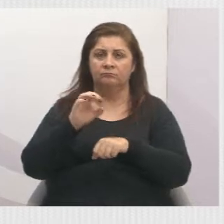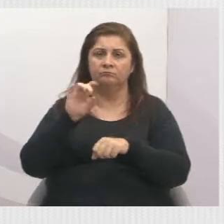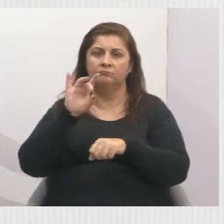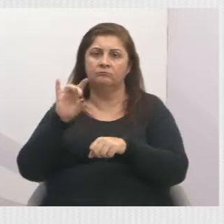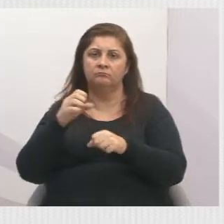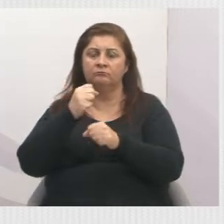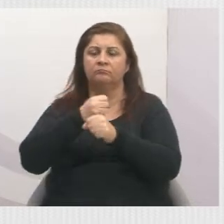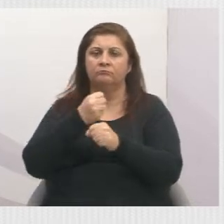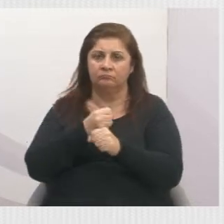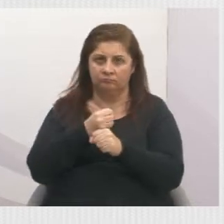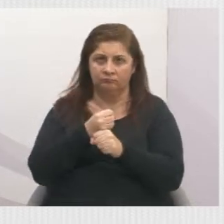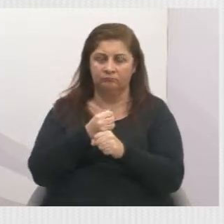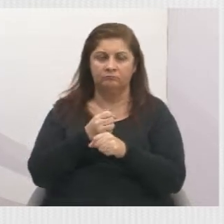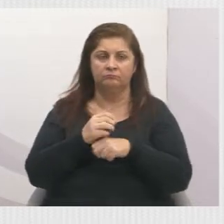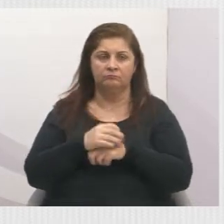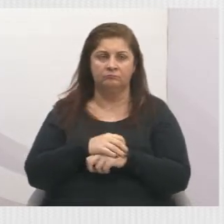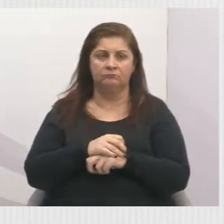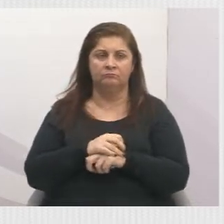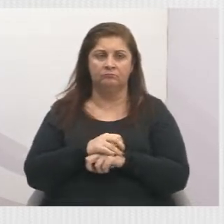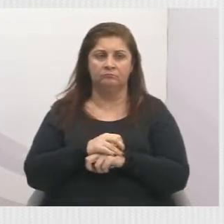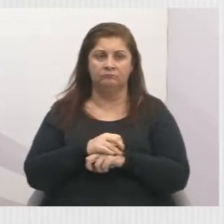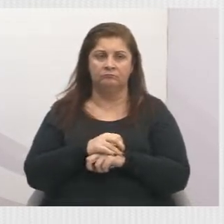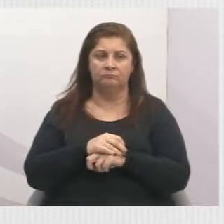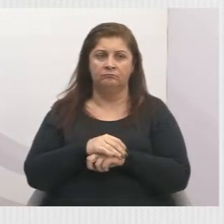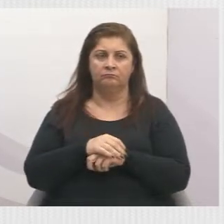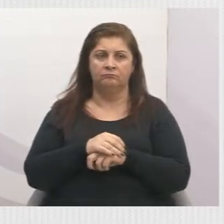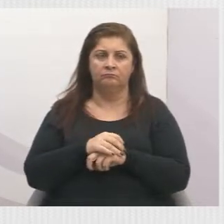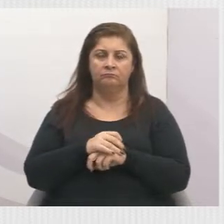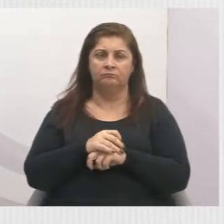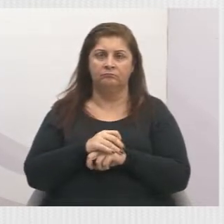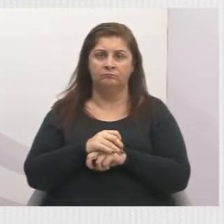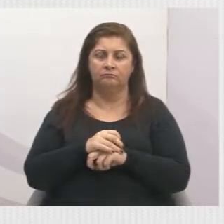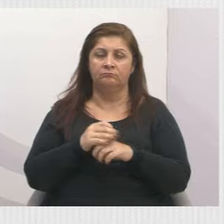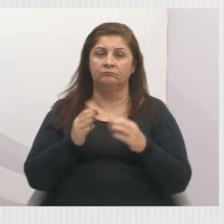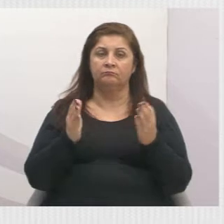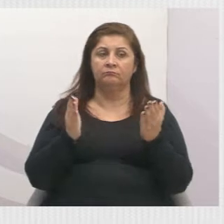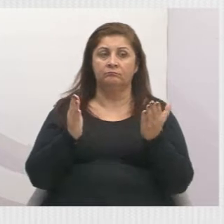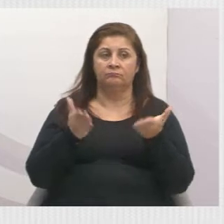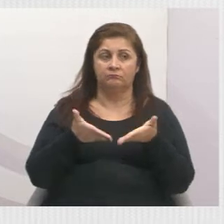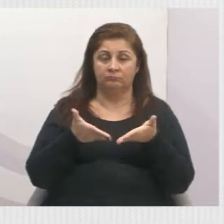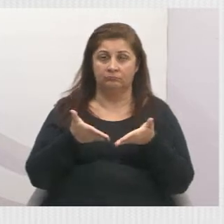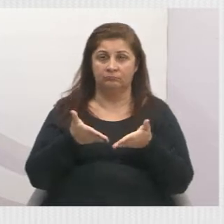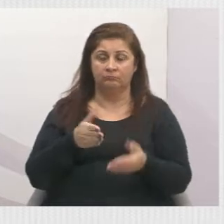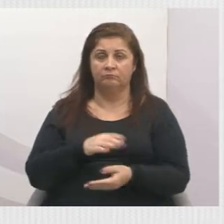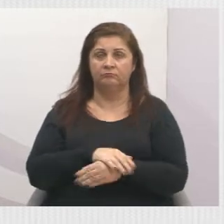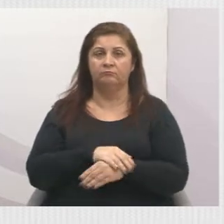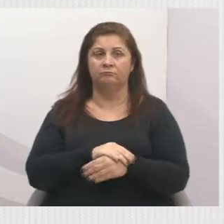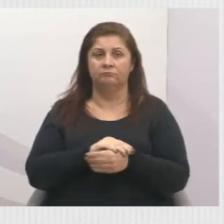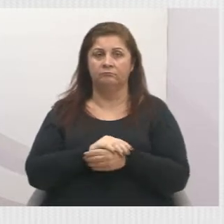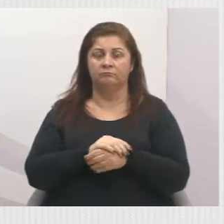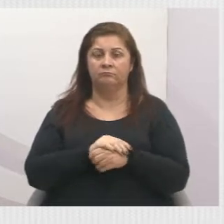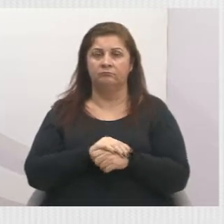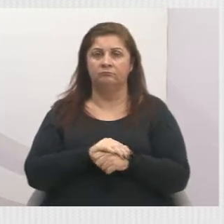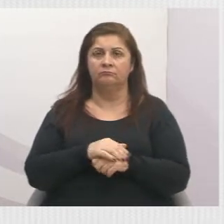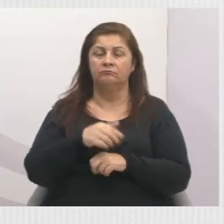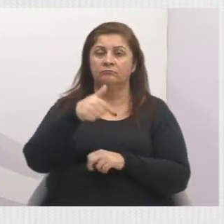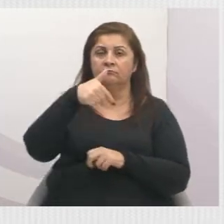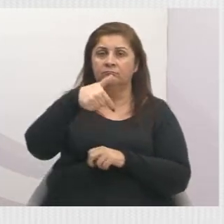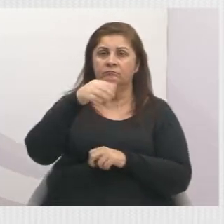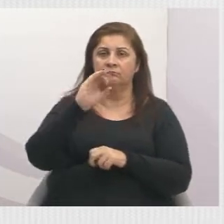ano que excedesse a 20 anos de contribuição. Então, nós elevamos essa média mínima